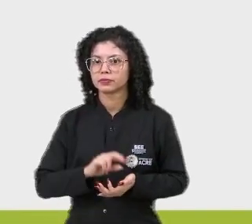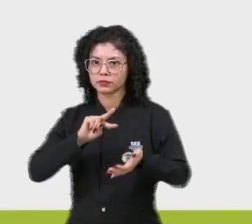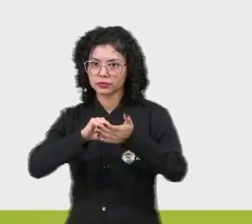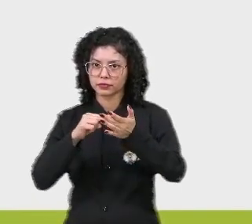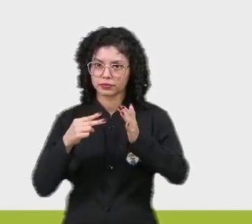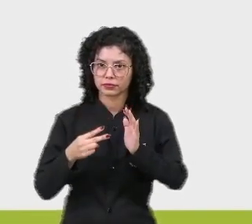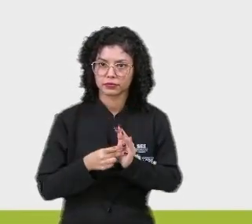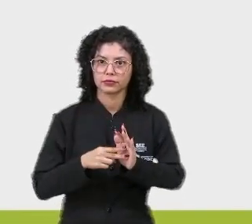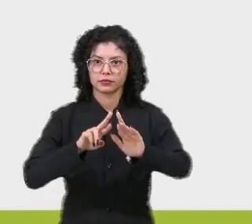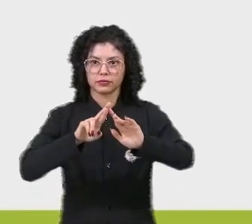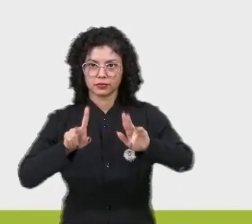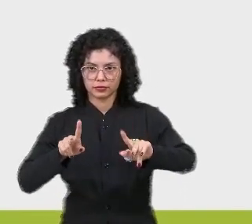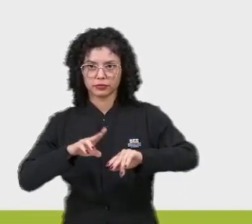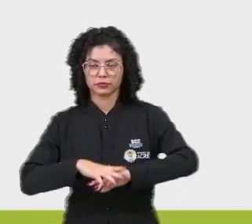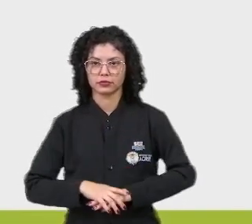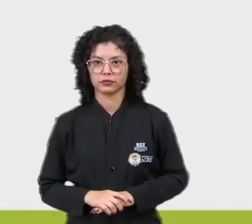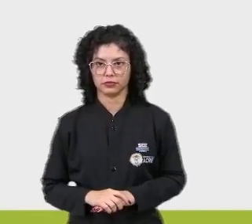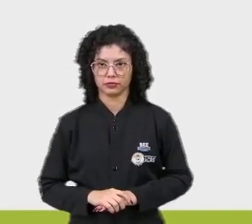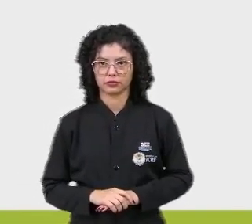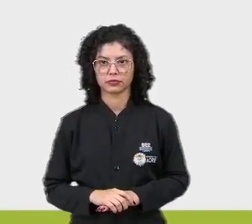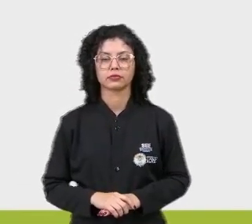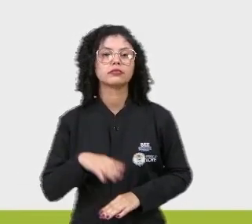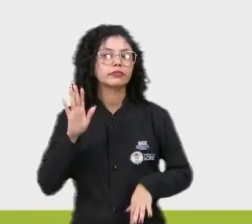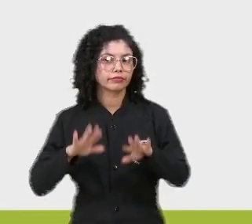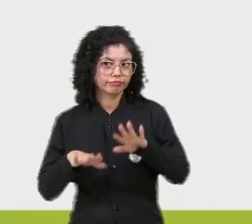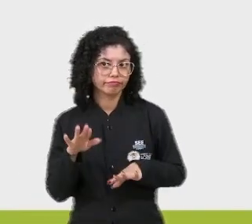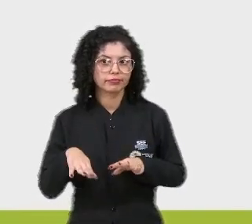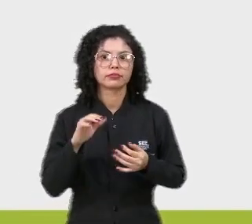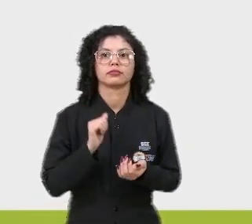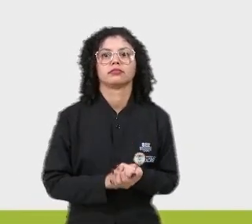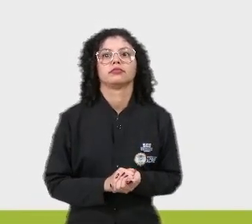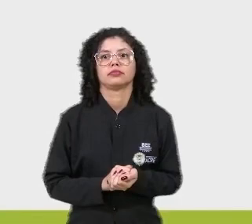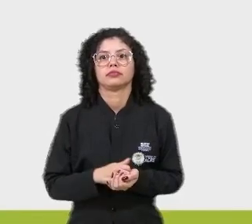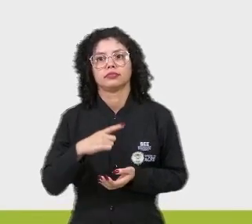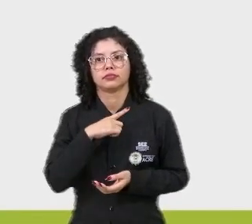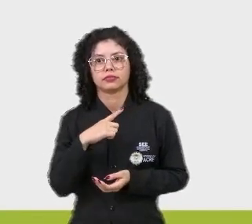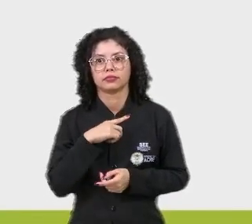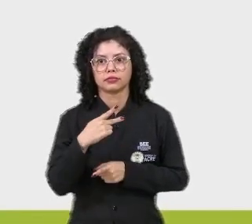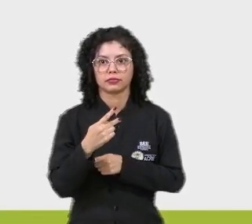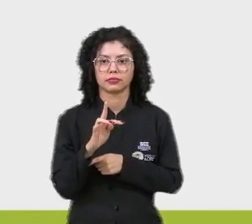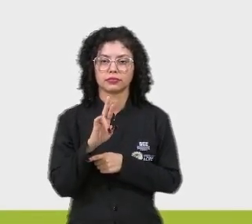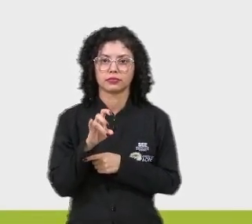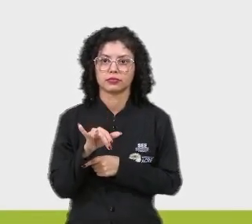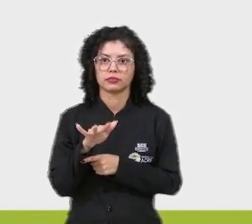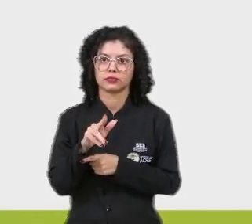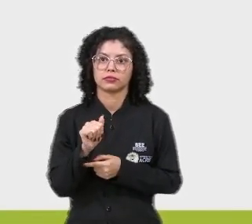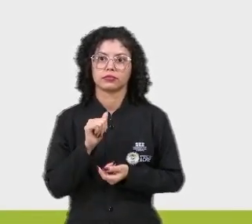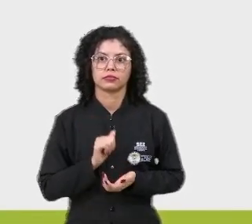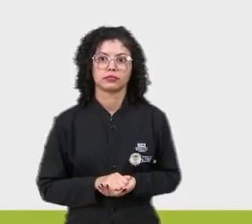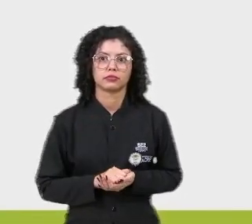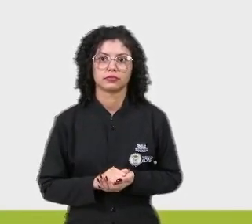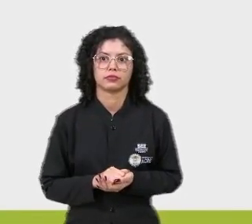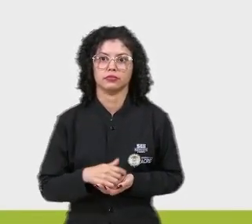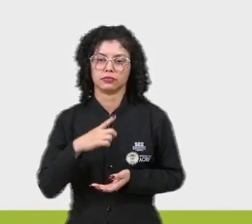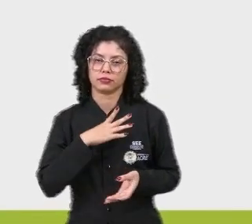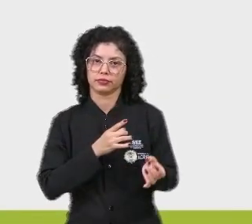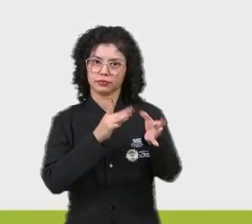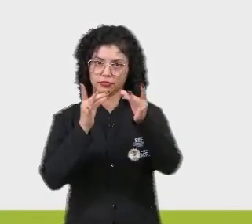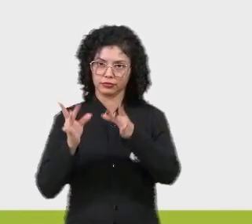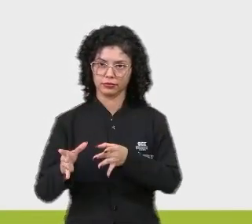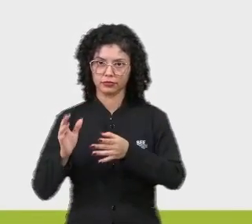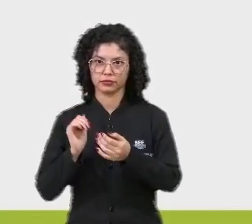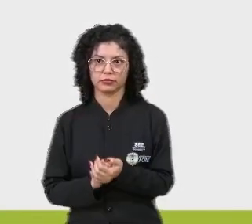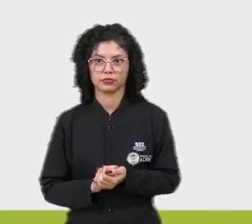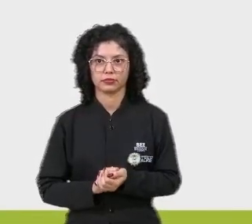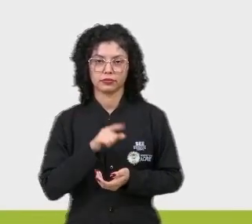significados diferentes e isso muitas vezes essa aqui a paronímia até dá uma dica